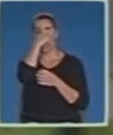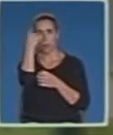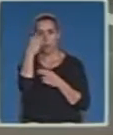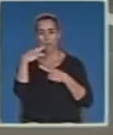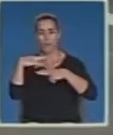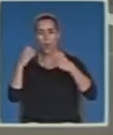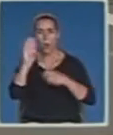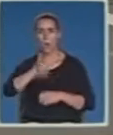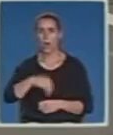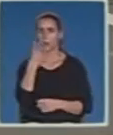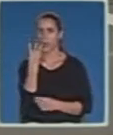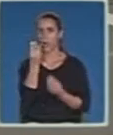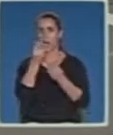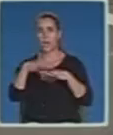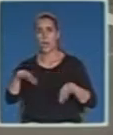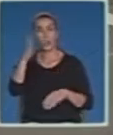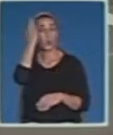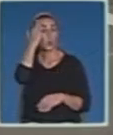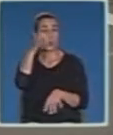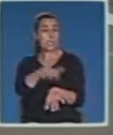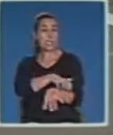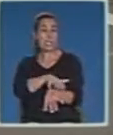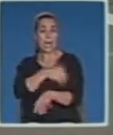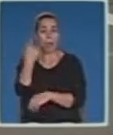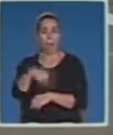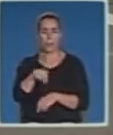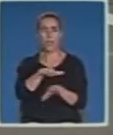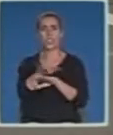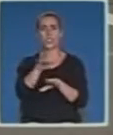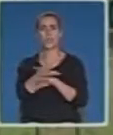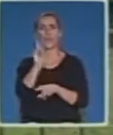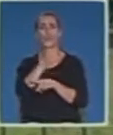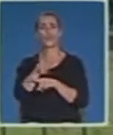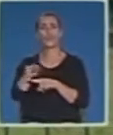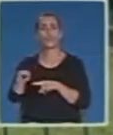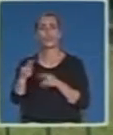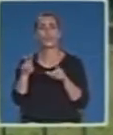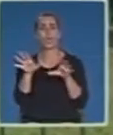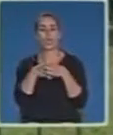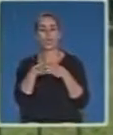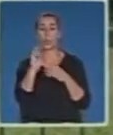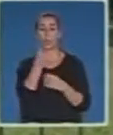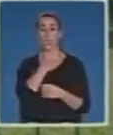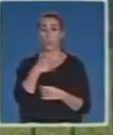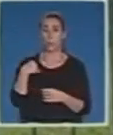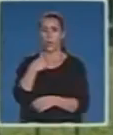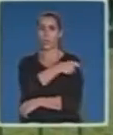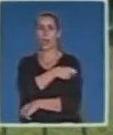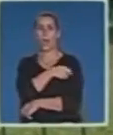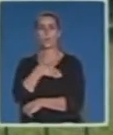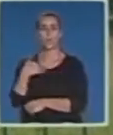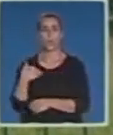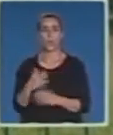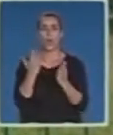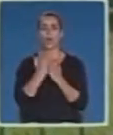detectou mais 4 crianças com suspeitas de sarna. Esta terça-feira, a escola foi visitada por uma equipa de 3 médicos e o delegado de saúde. A escola